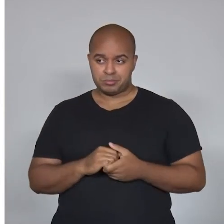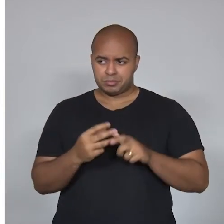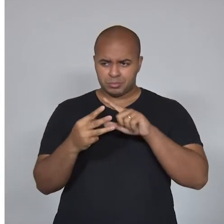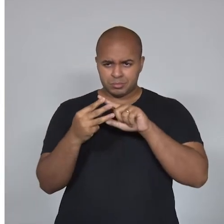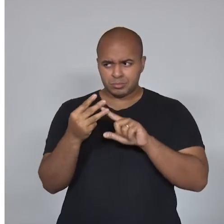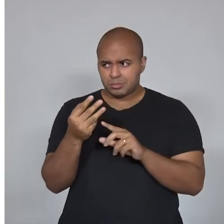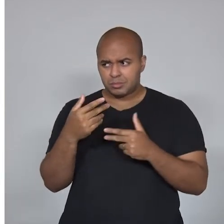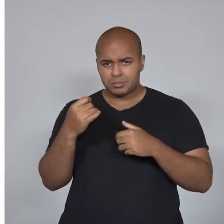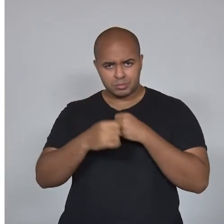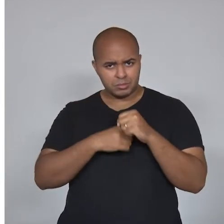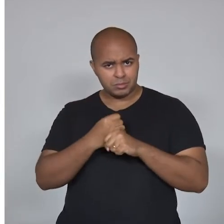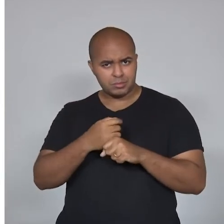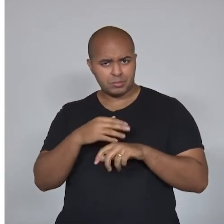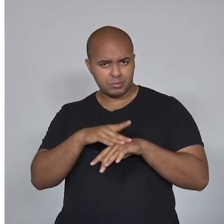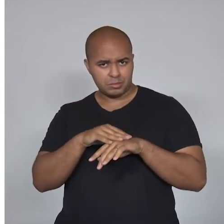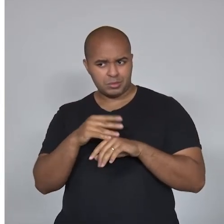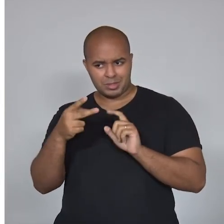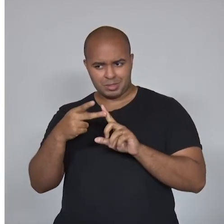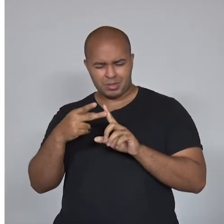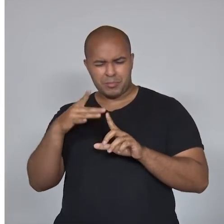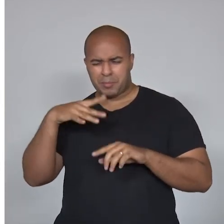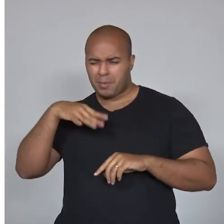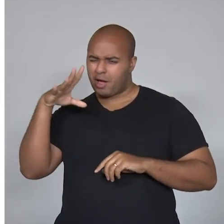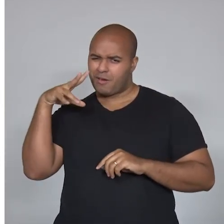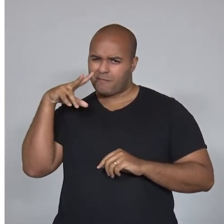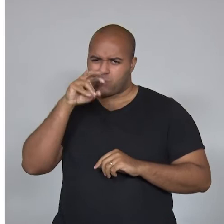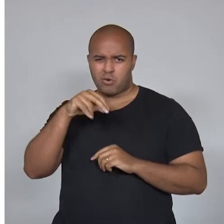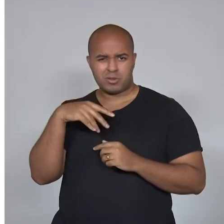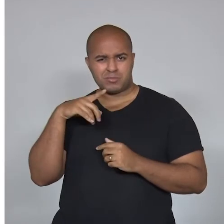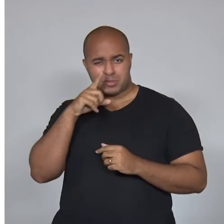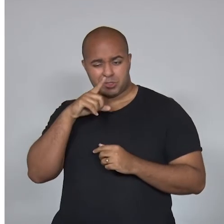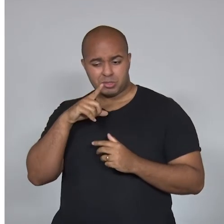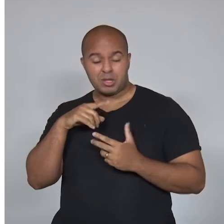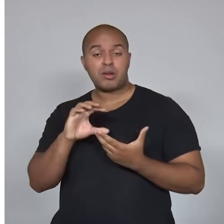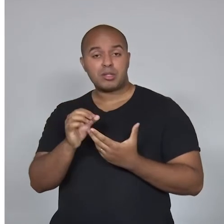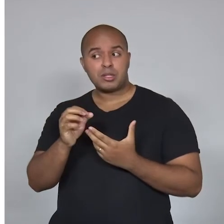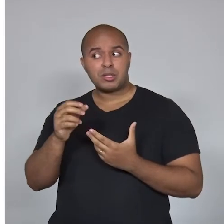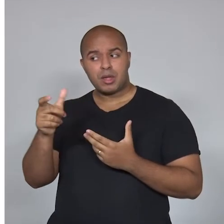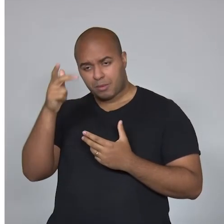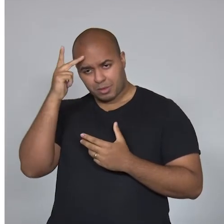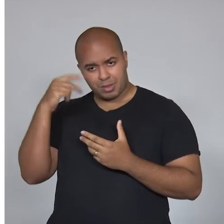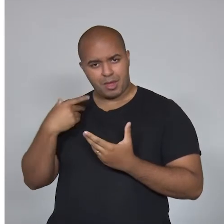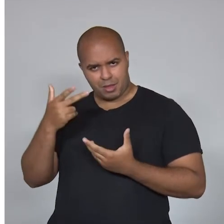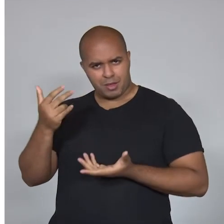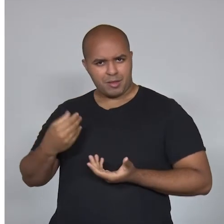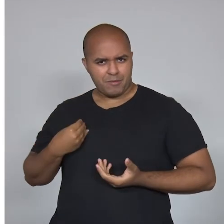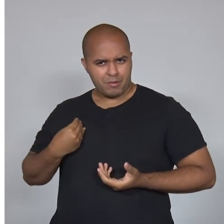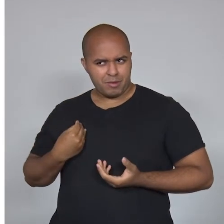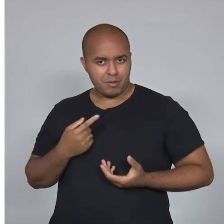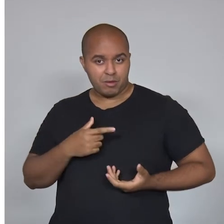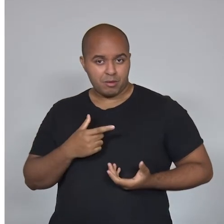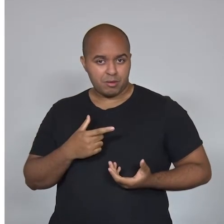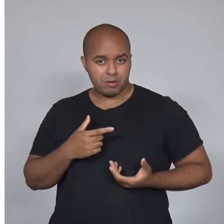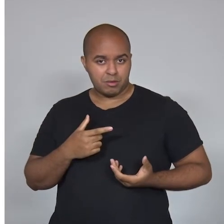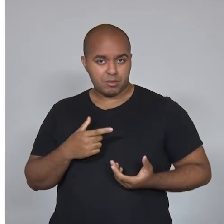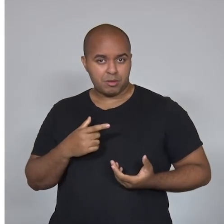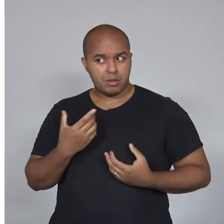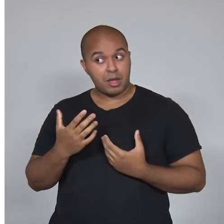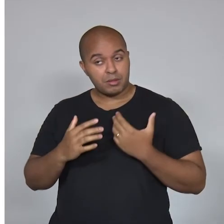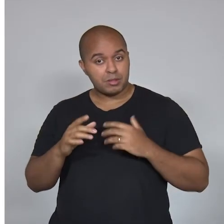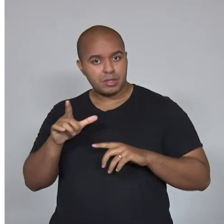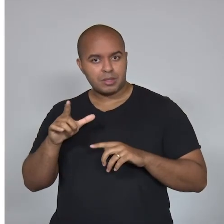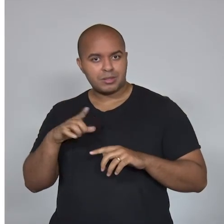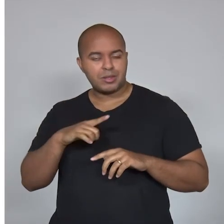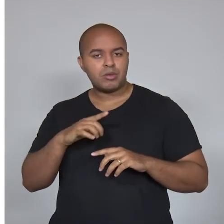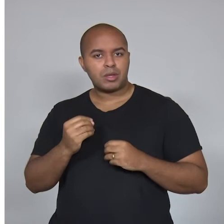3 ondas, a segunda foi a mais letal, o que levou à teoria de que os sobreviventes da segunda onda